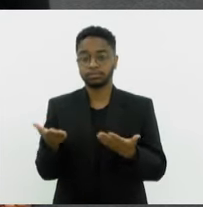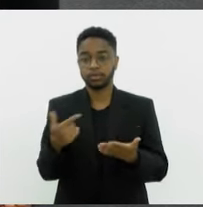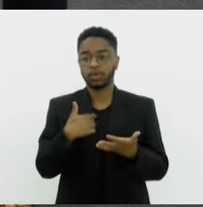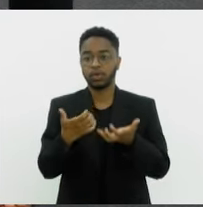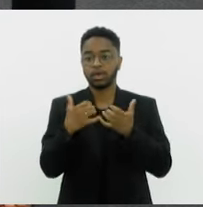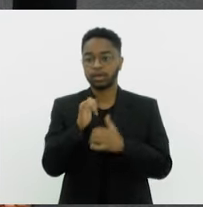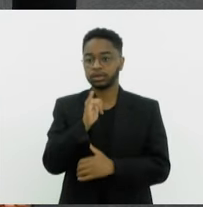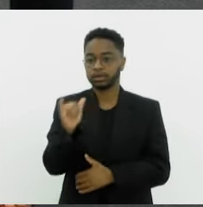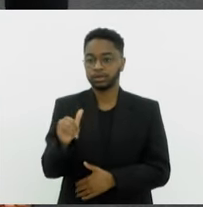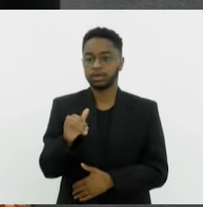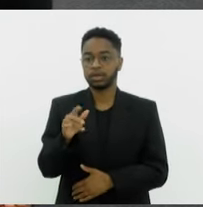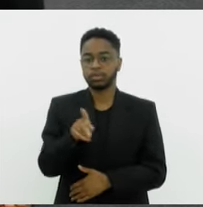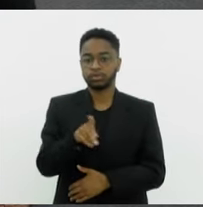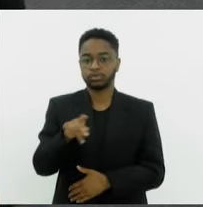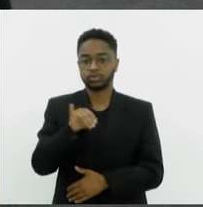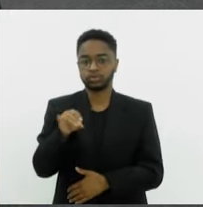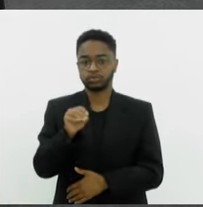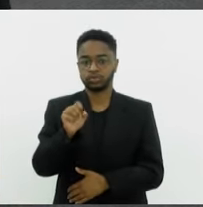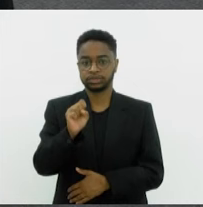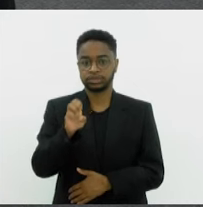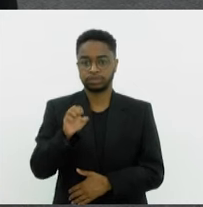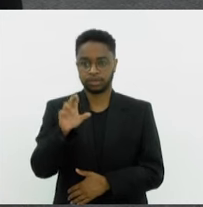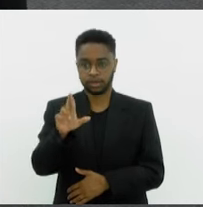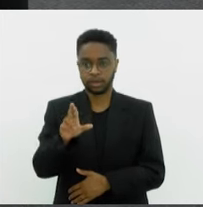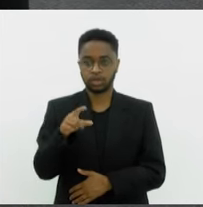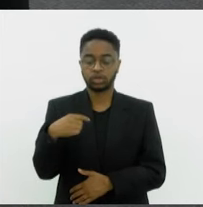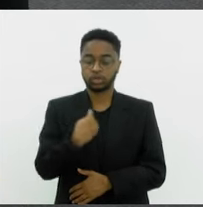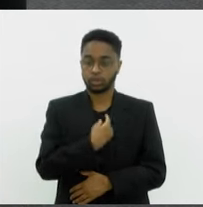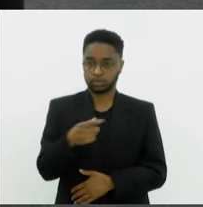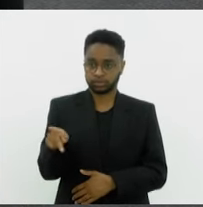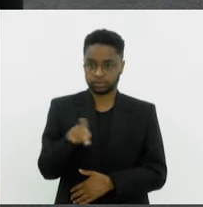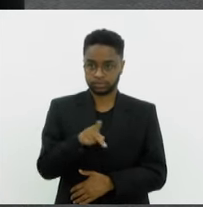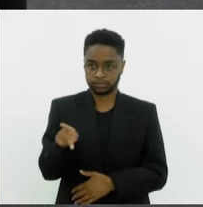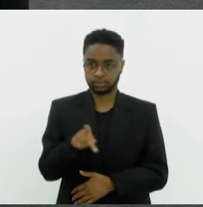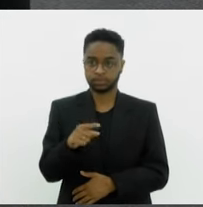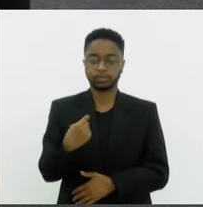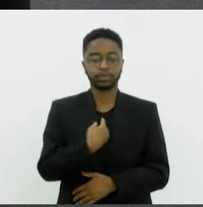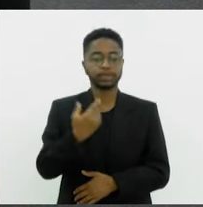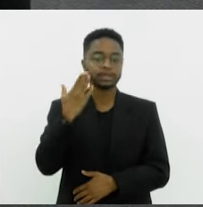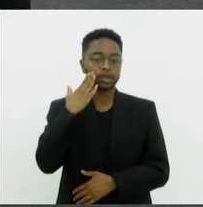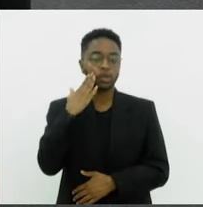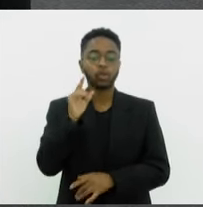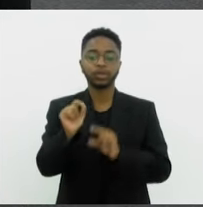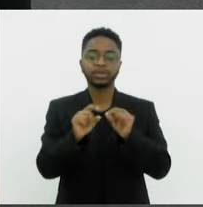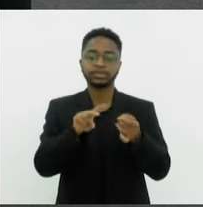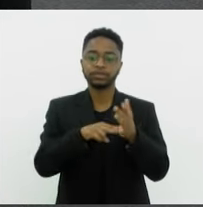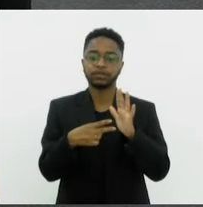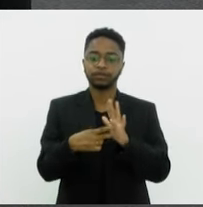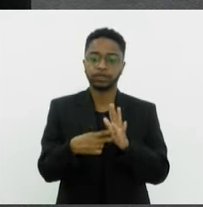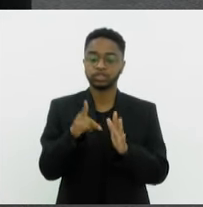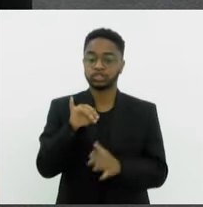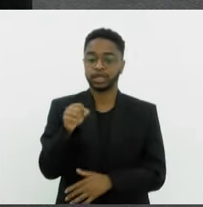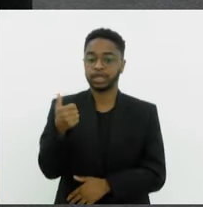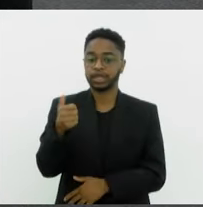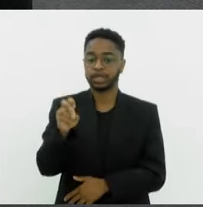professor Josemar, meu companheiro também defensor da educação, que nós, como professores, sabemos o que é chegar no dia 15 e não ter